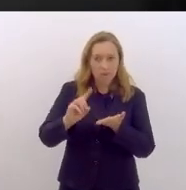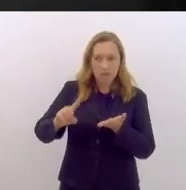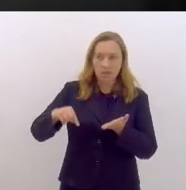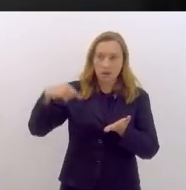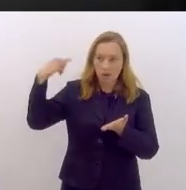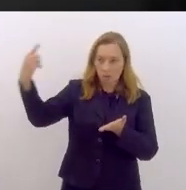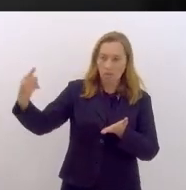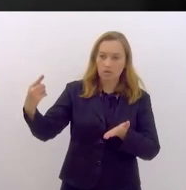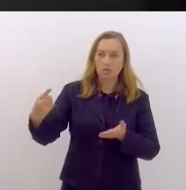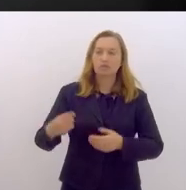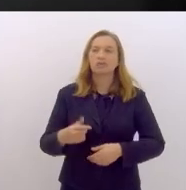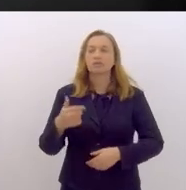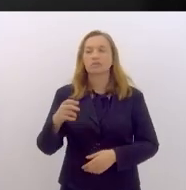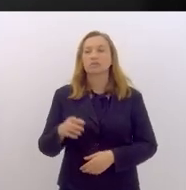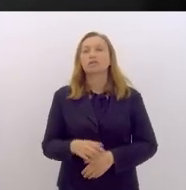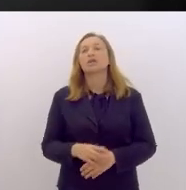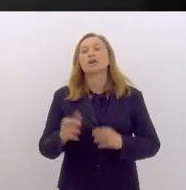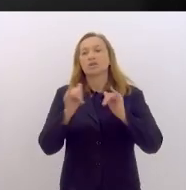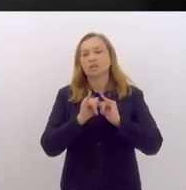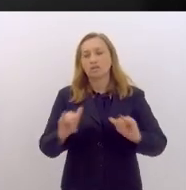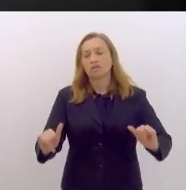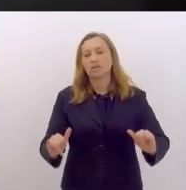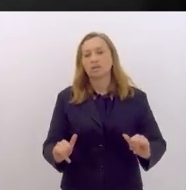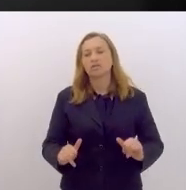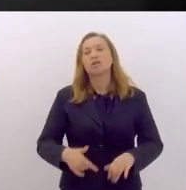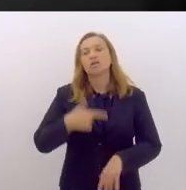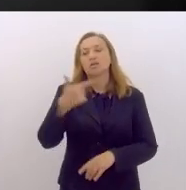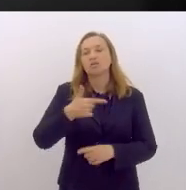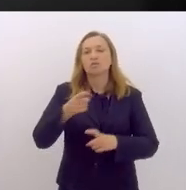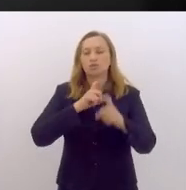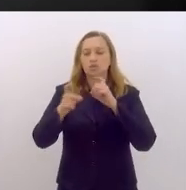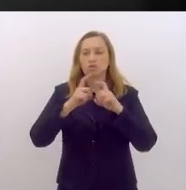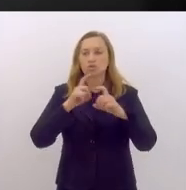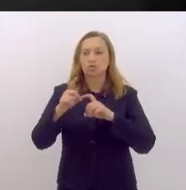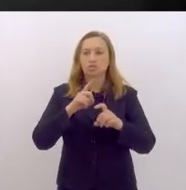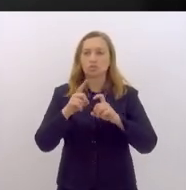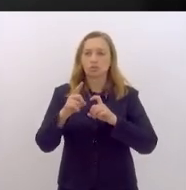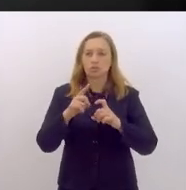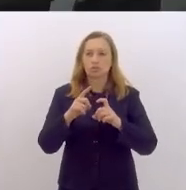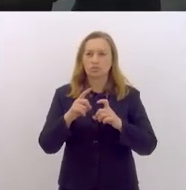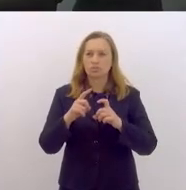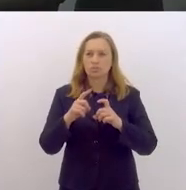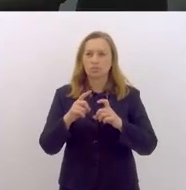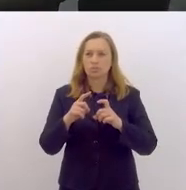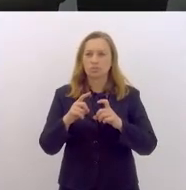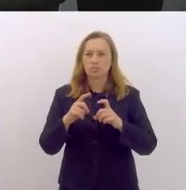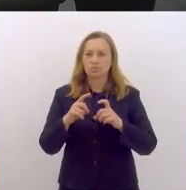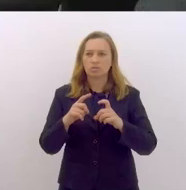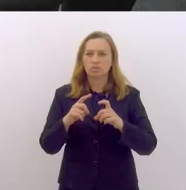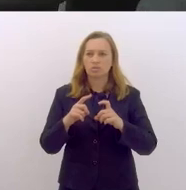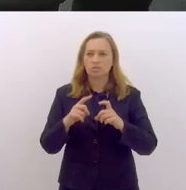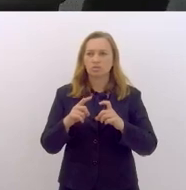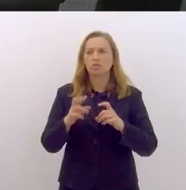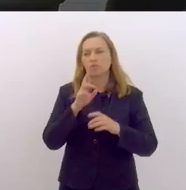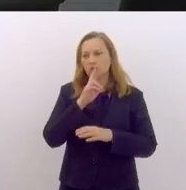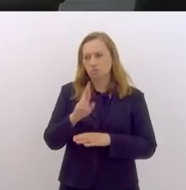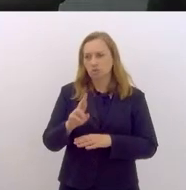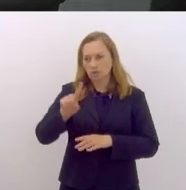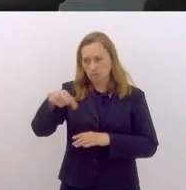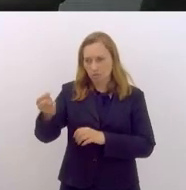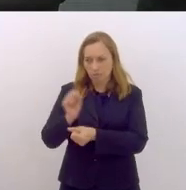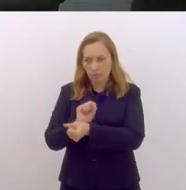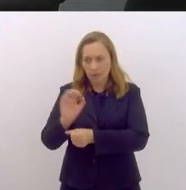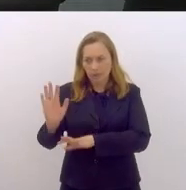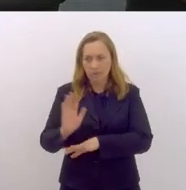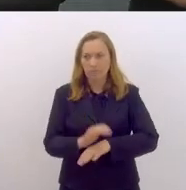outra. Anuncio, em tramitação ordinária, em segunda discussão, em redação do vencido. Eu vou responder para a Vossa Excelência já.